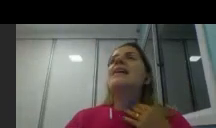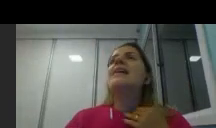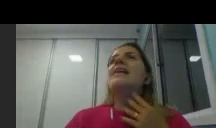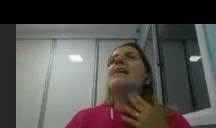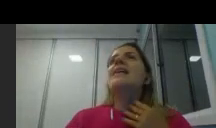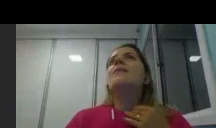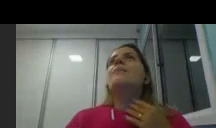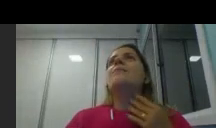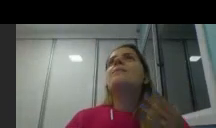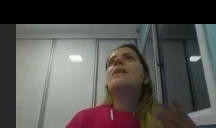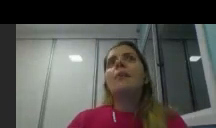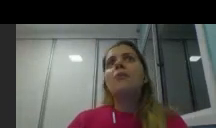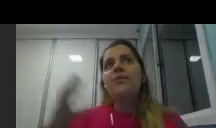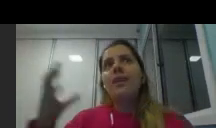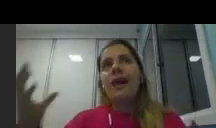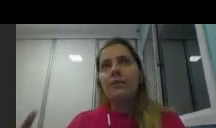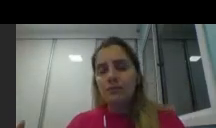aí